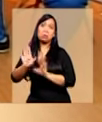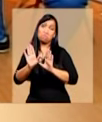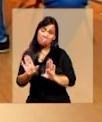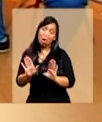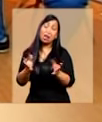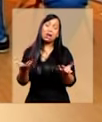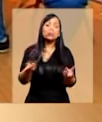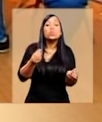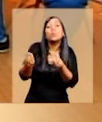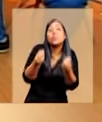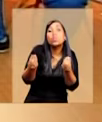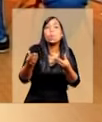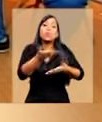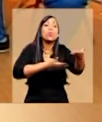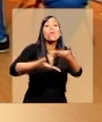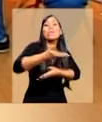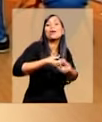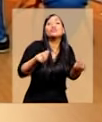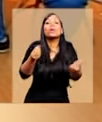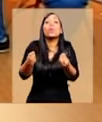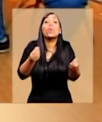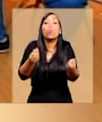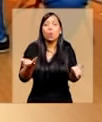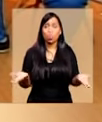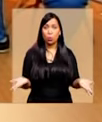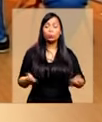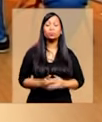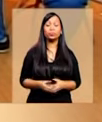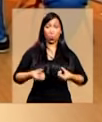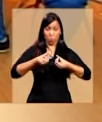você. Sim. Mas como é que se compartilha isso?